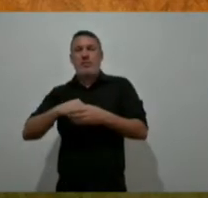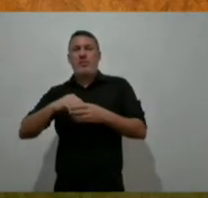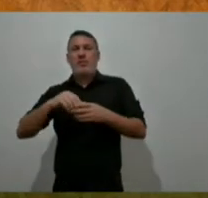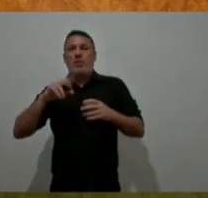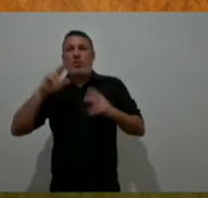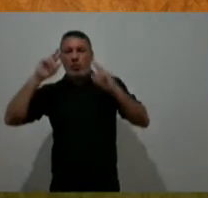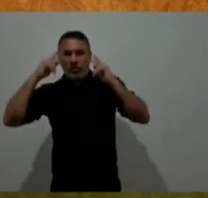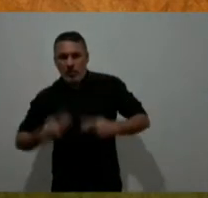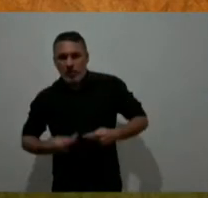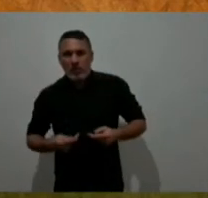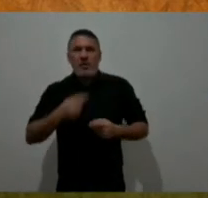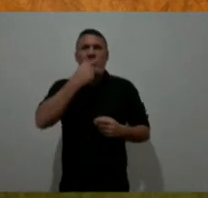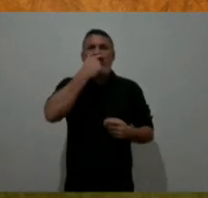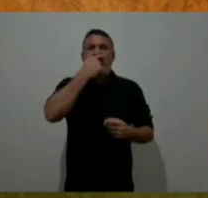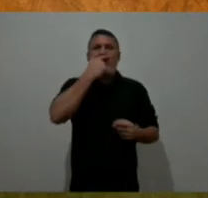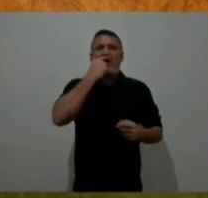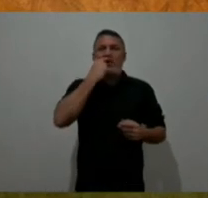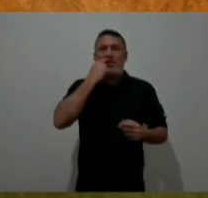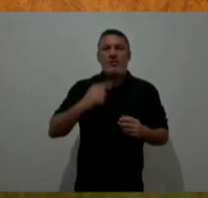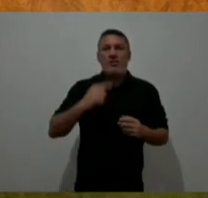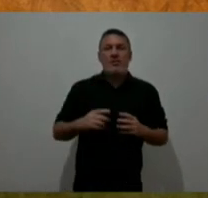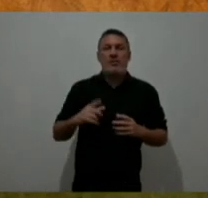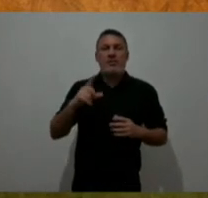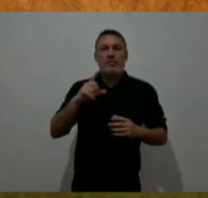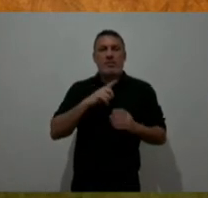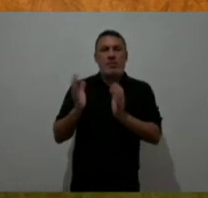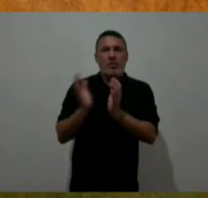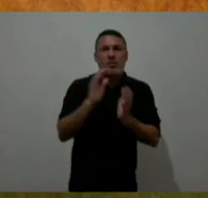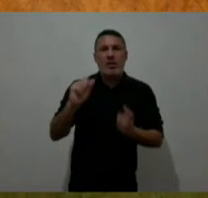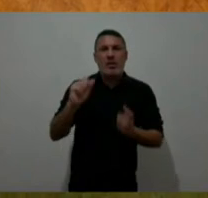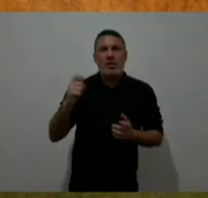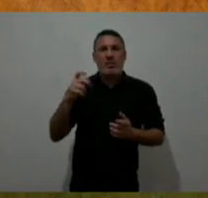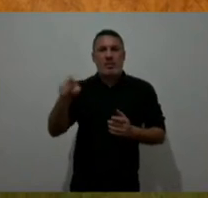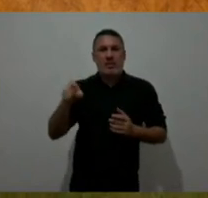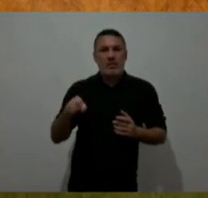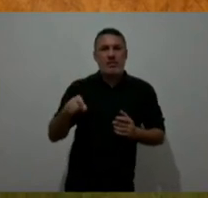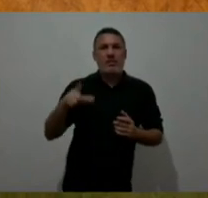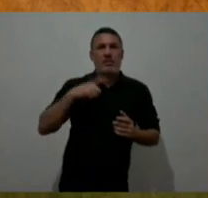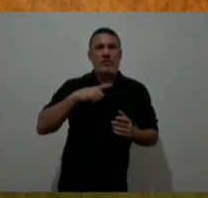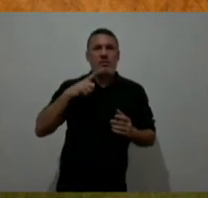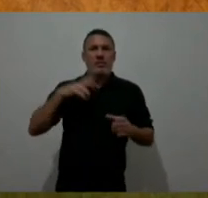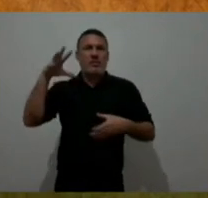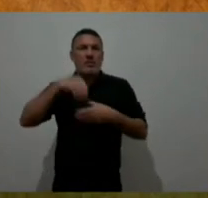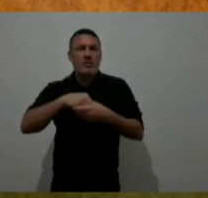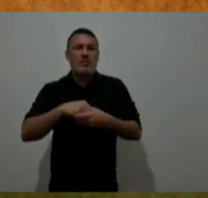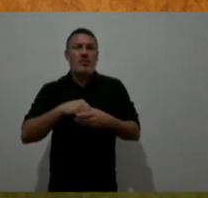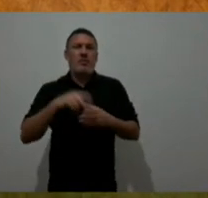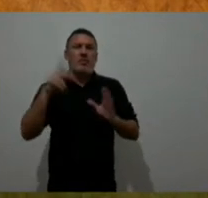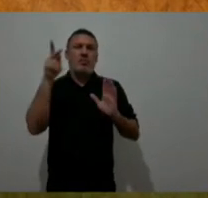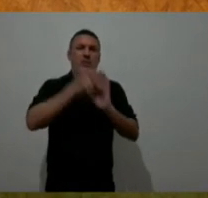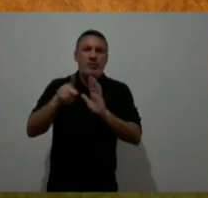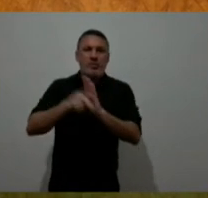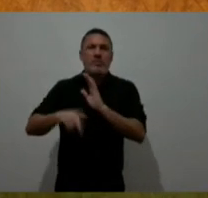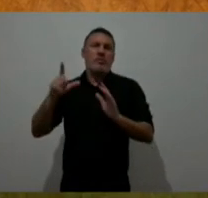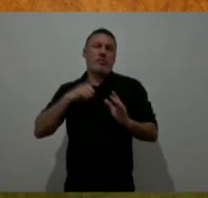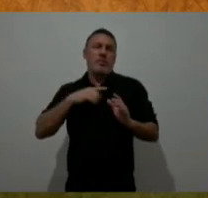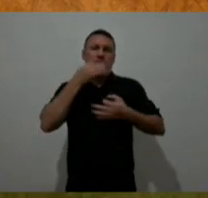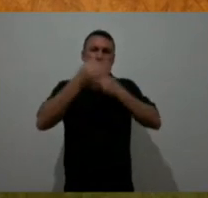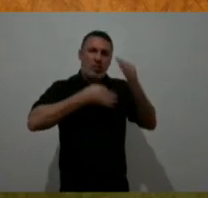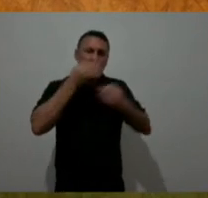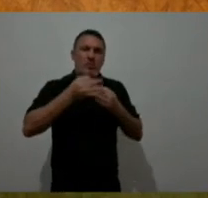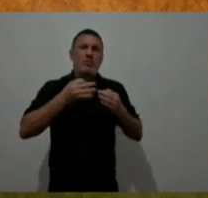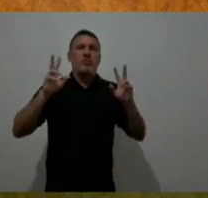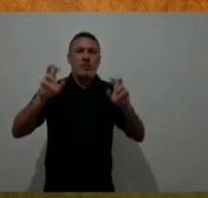ESG, tudo que a Apex, a partir desse projeto, se propõe a fazer é trazer esse lado de meio